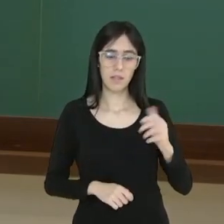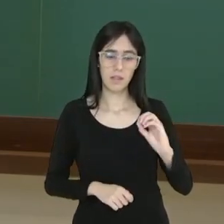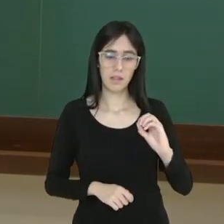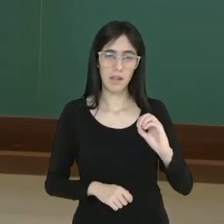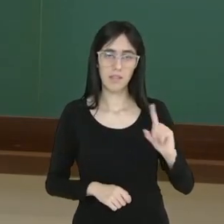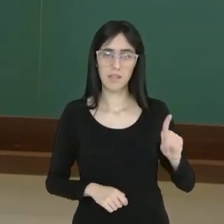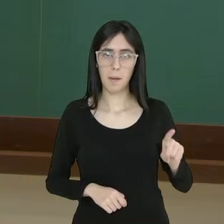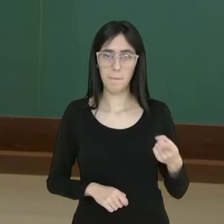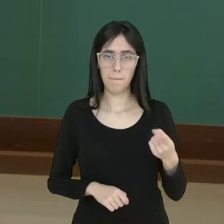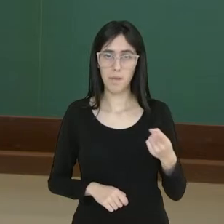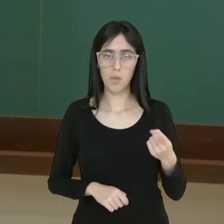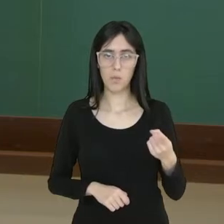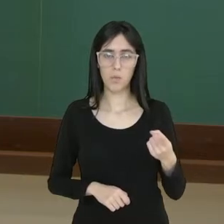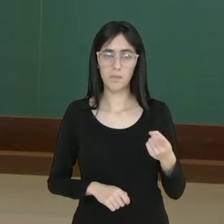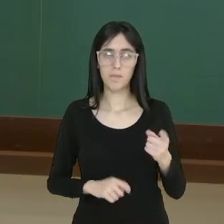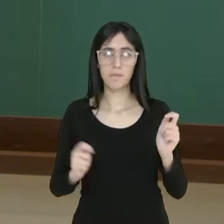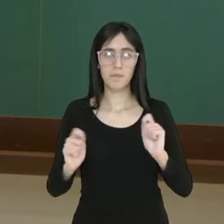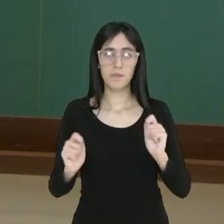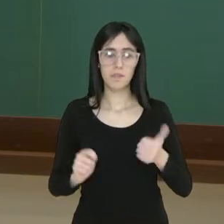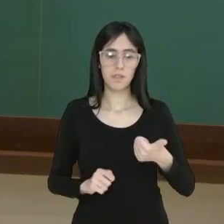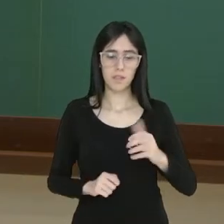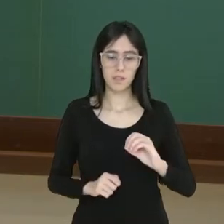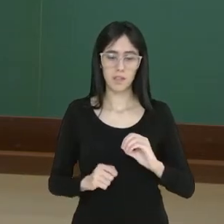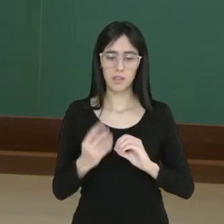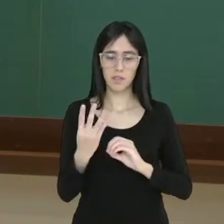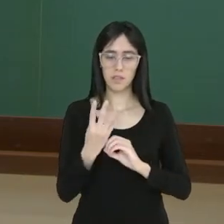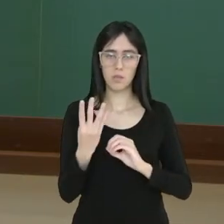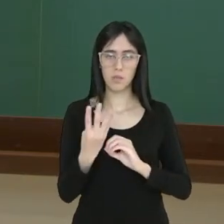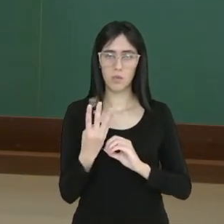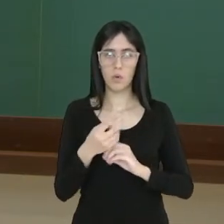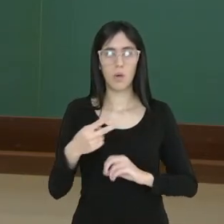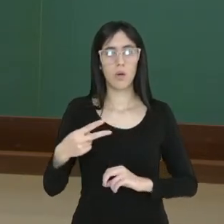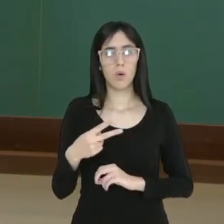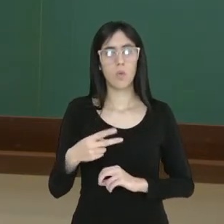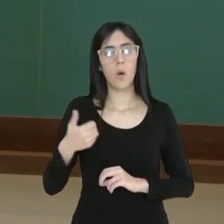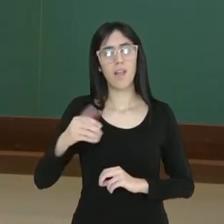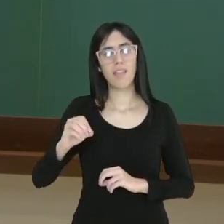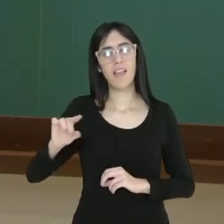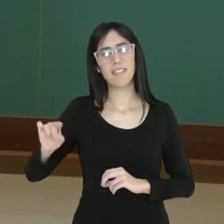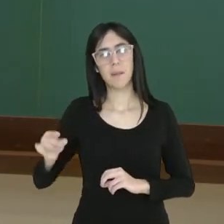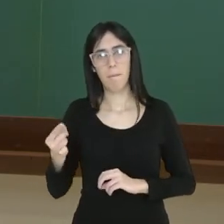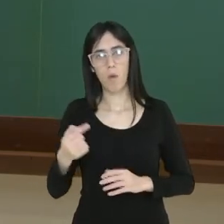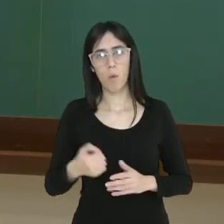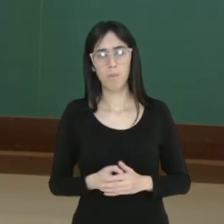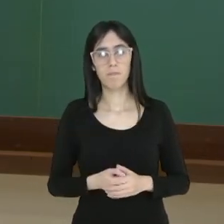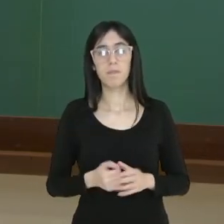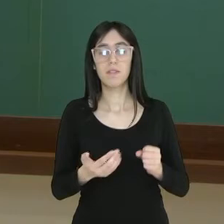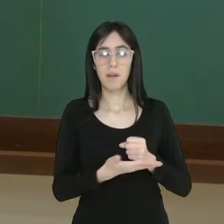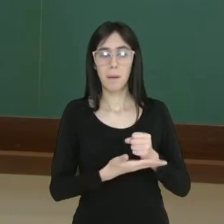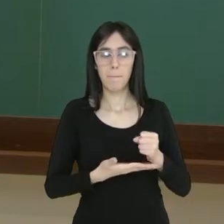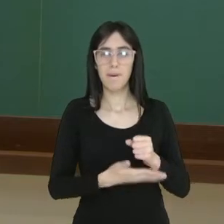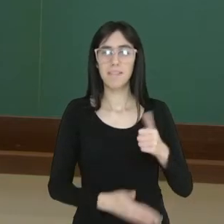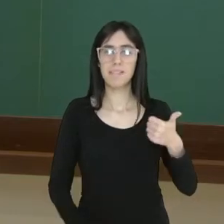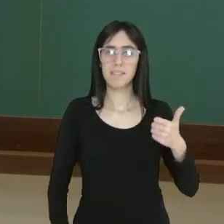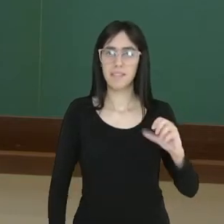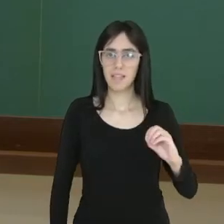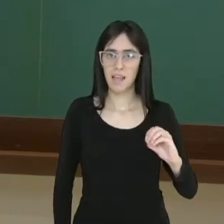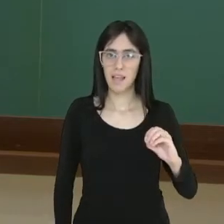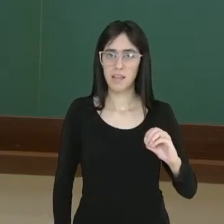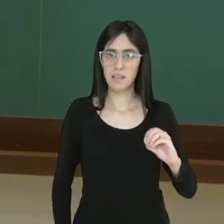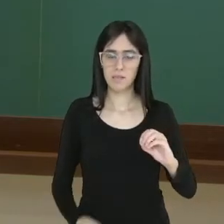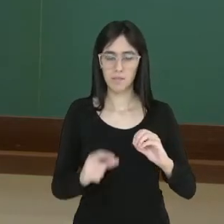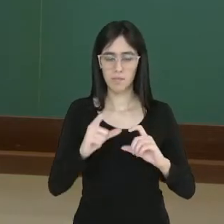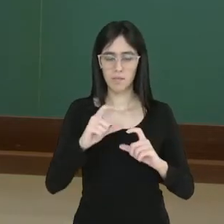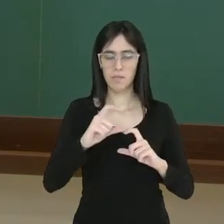10.000 posso escrever como 10 elevado a 4 igual a 10.000, porque ó, A minha base 10 elevado